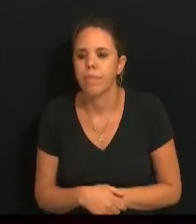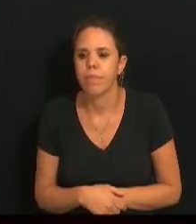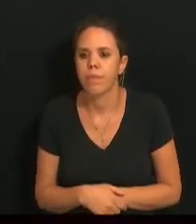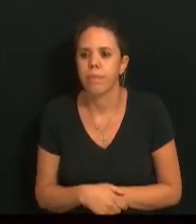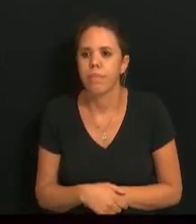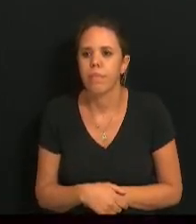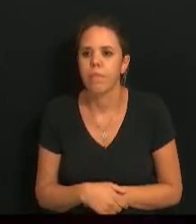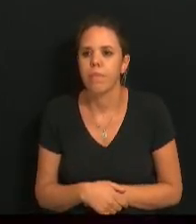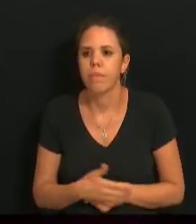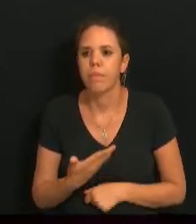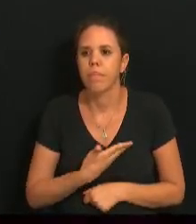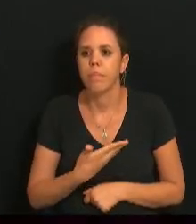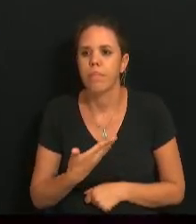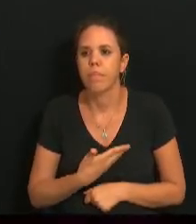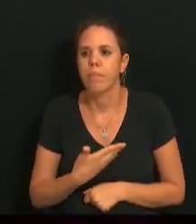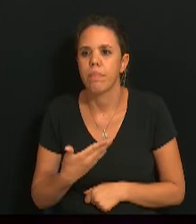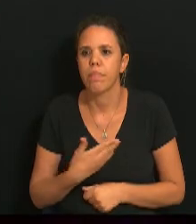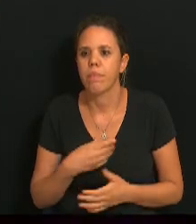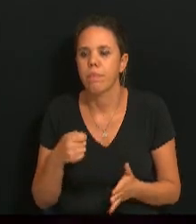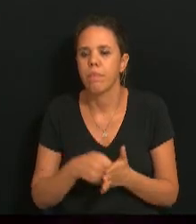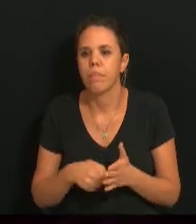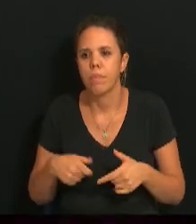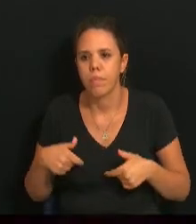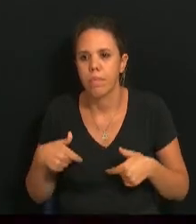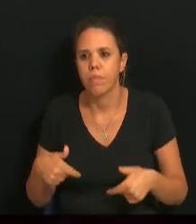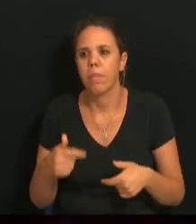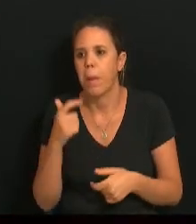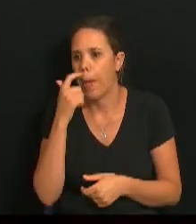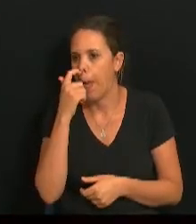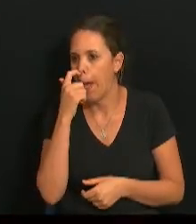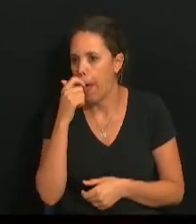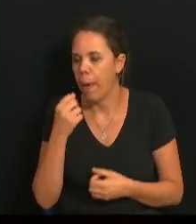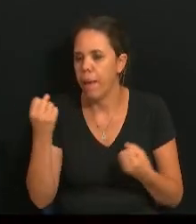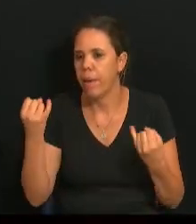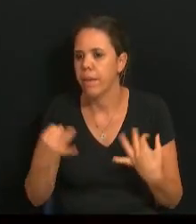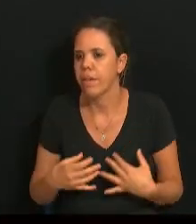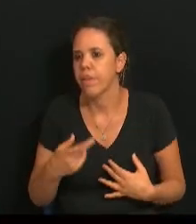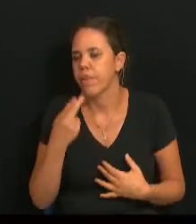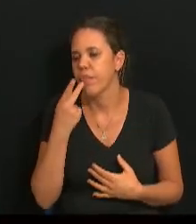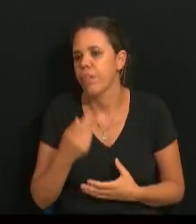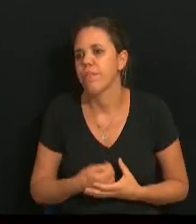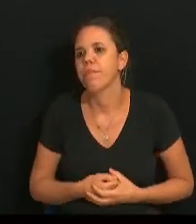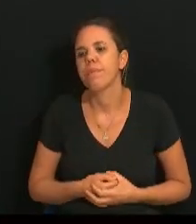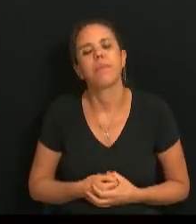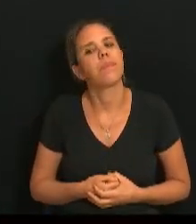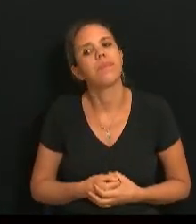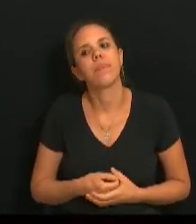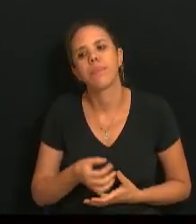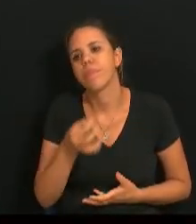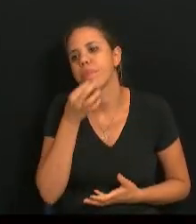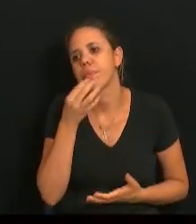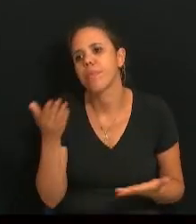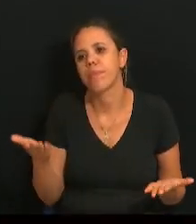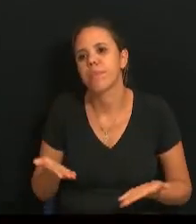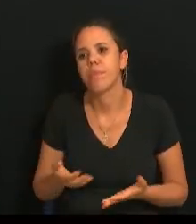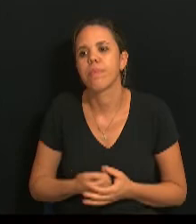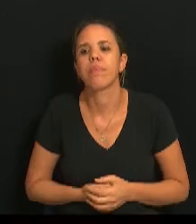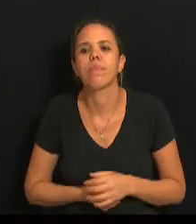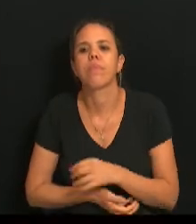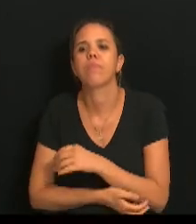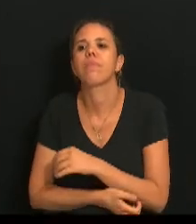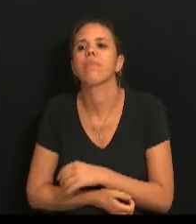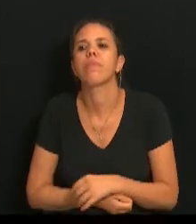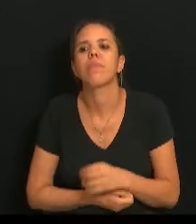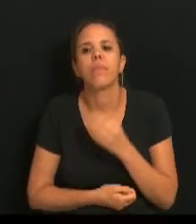os colegas aqui que compuseram aqui, que falaram, tiveram falas aqui nessa mesa.